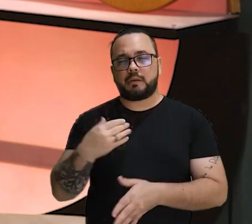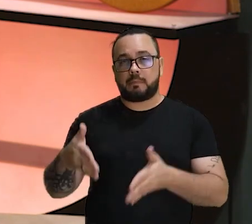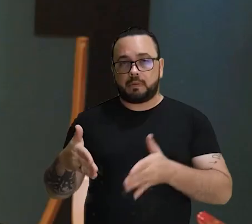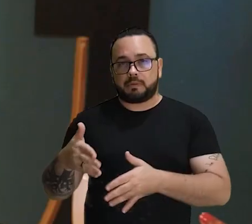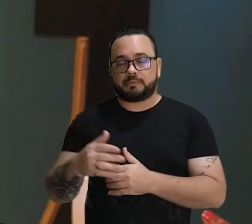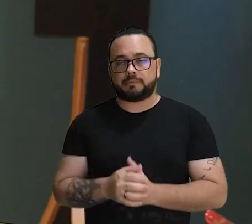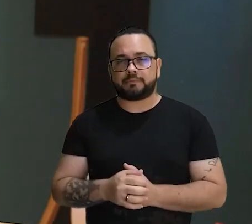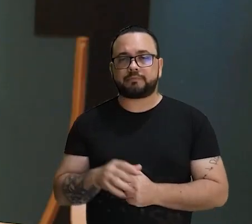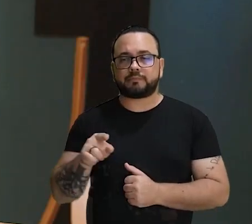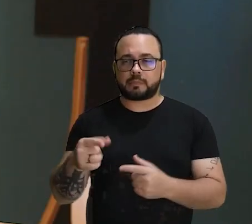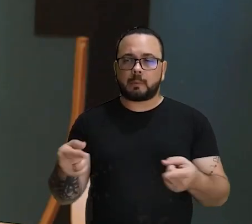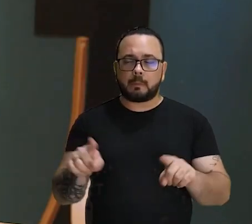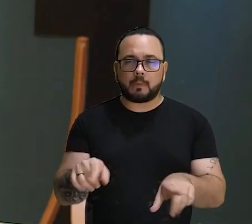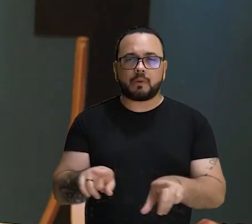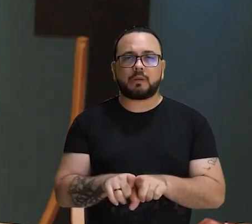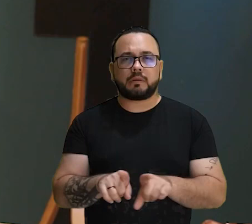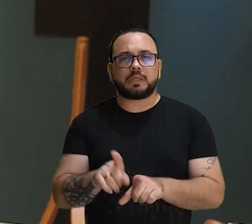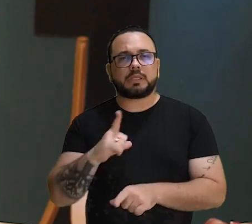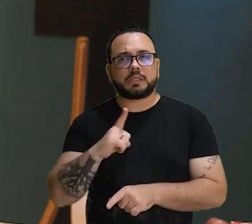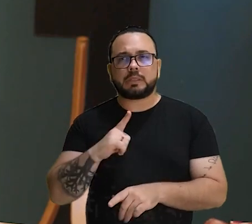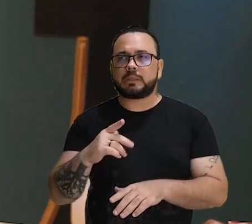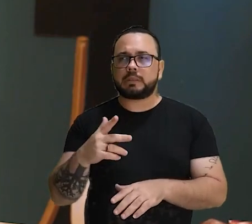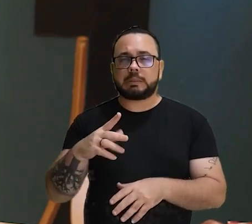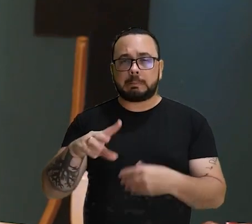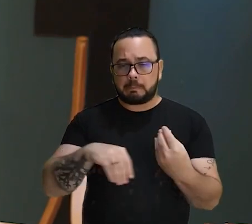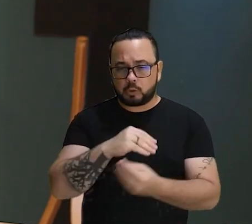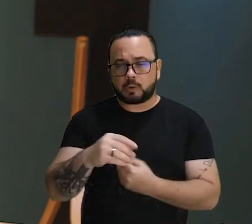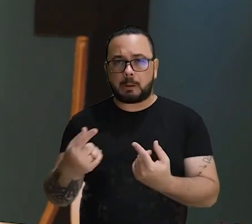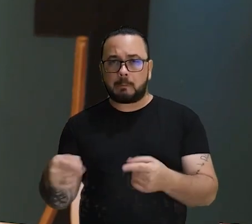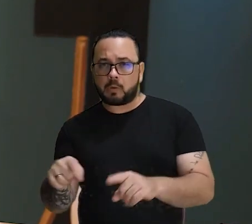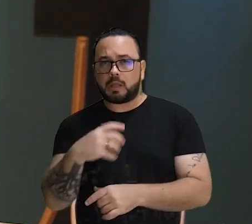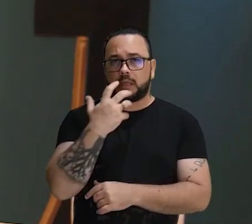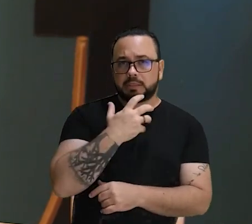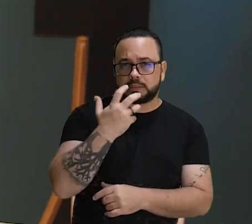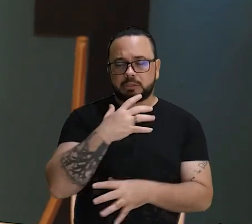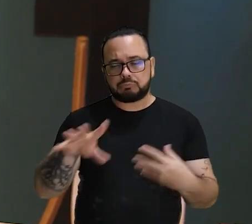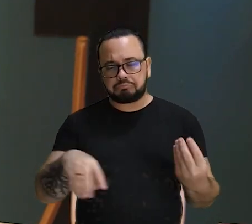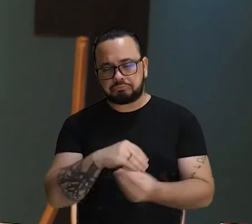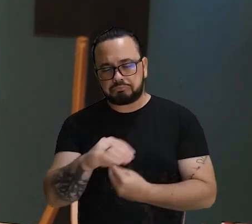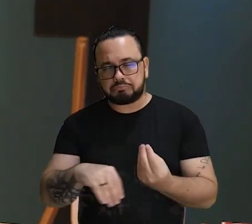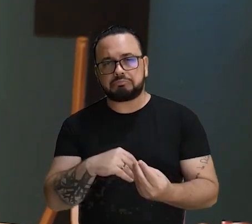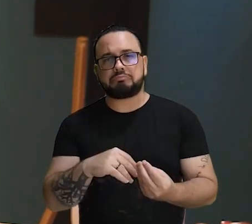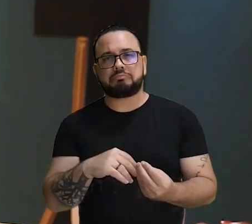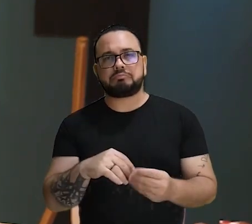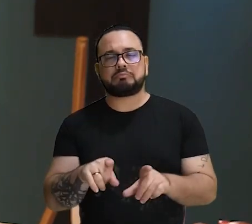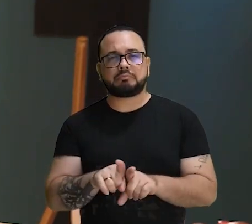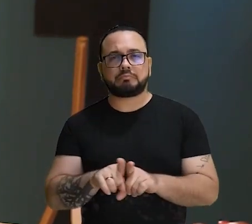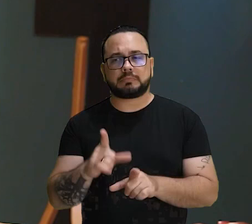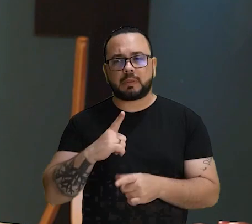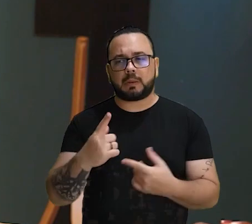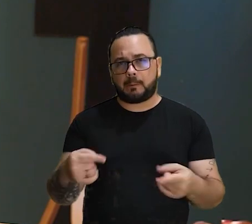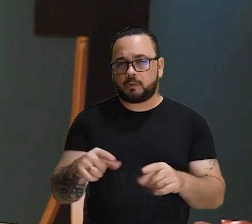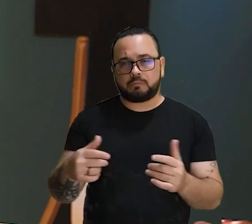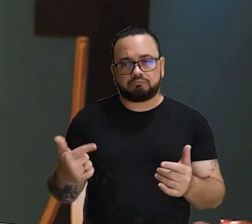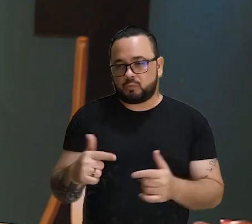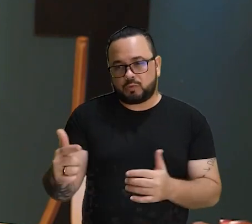época. E aí agora esse disco está vindo mais denso, que tem essa coisa de ser metade instrumental, metade canção, e de ter... tem